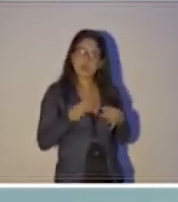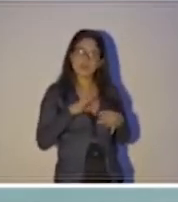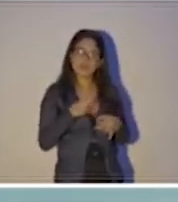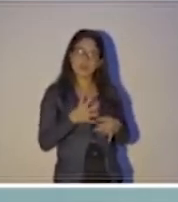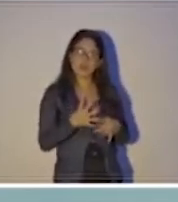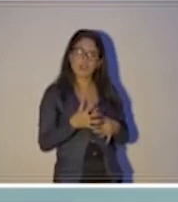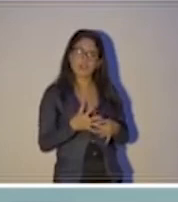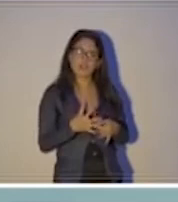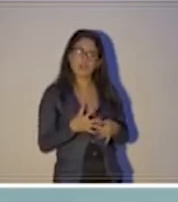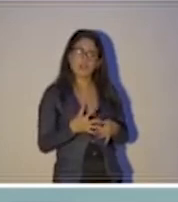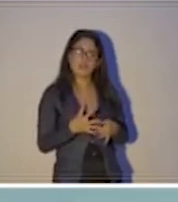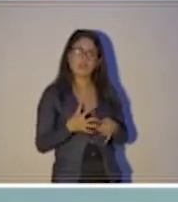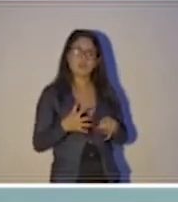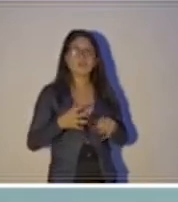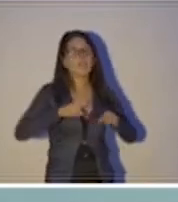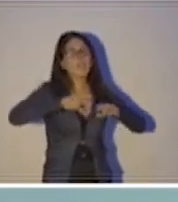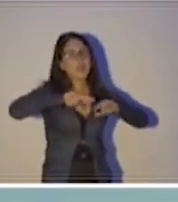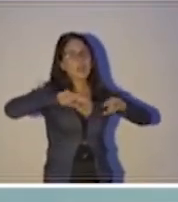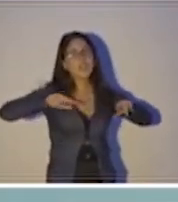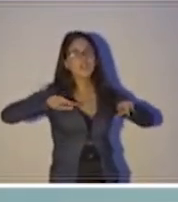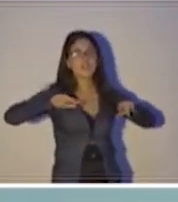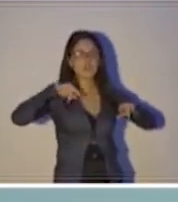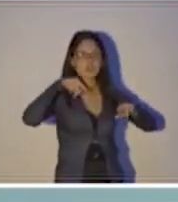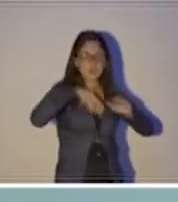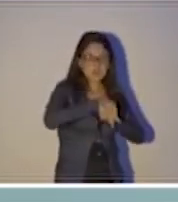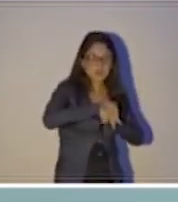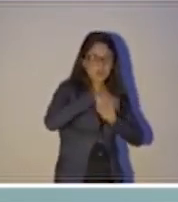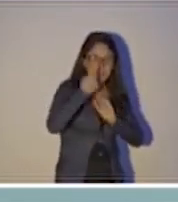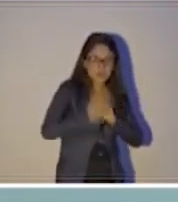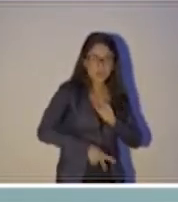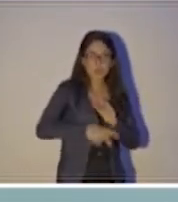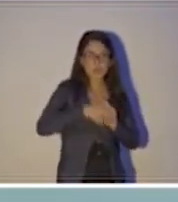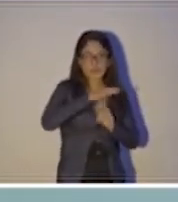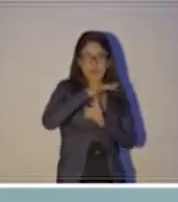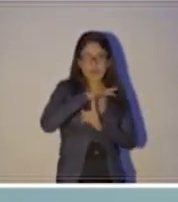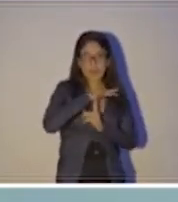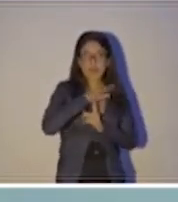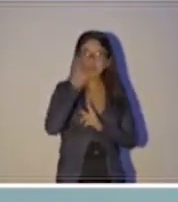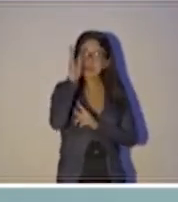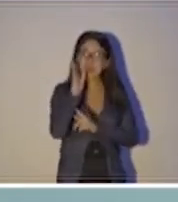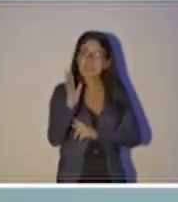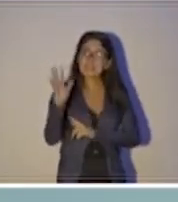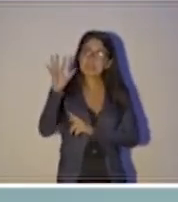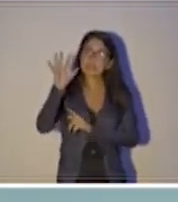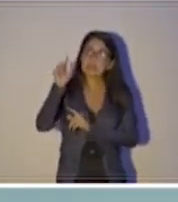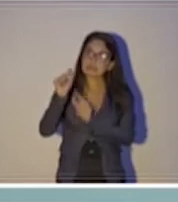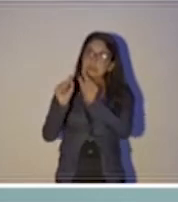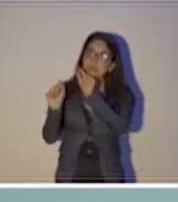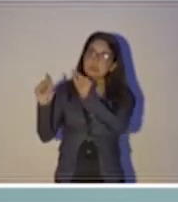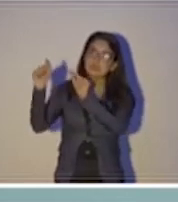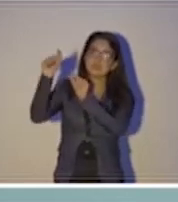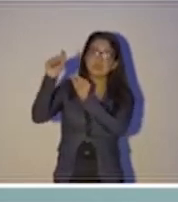coragem. Há diversas Caruarus e um bocado de Brasis. A injustiça e